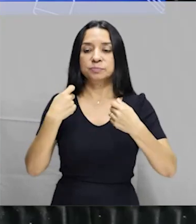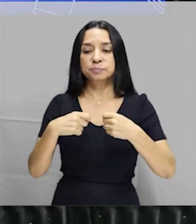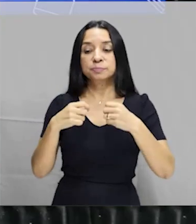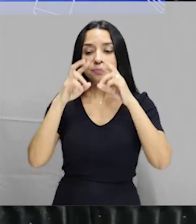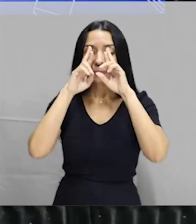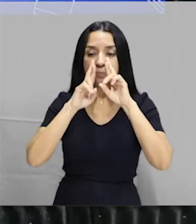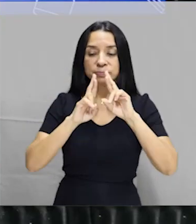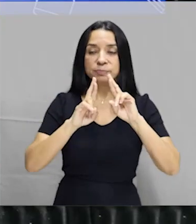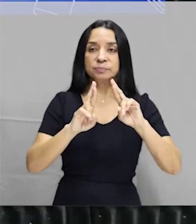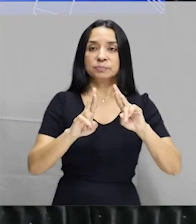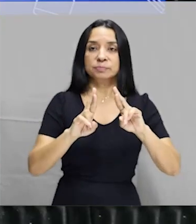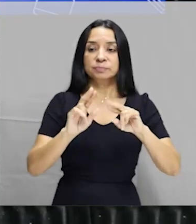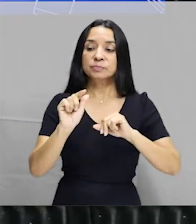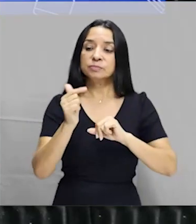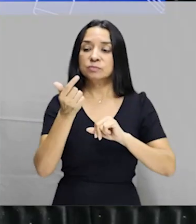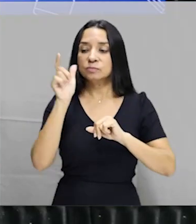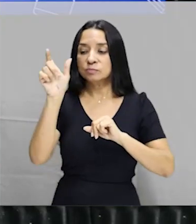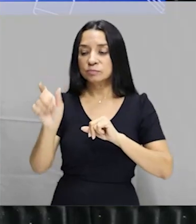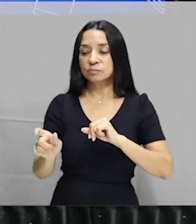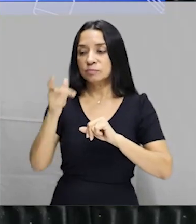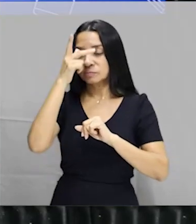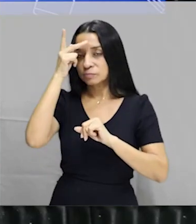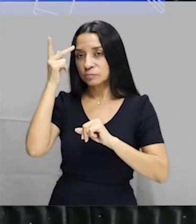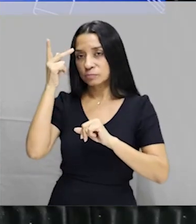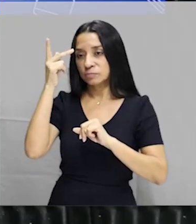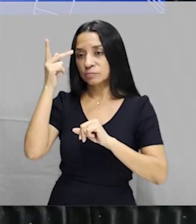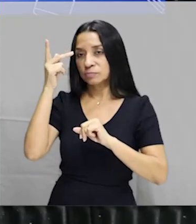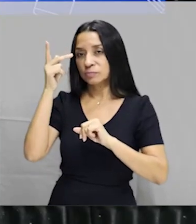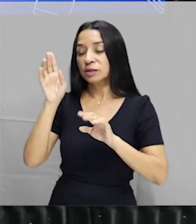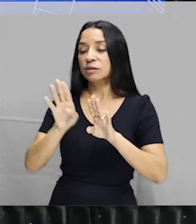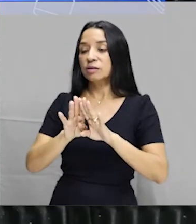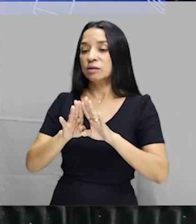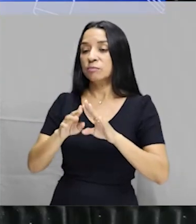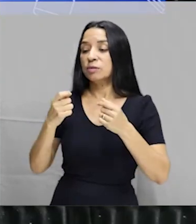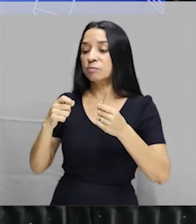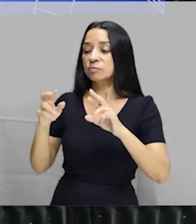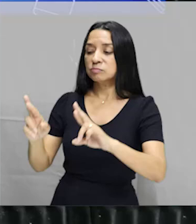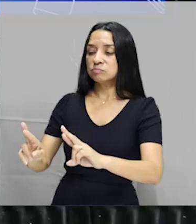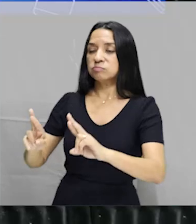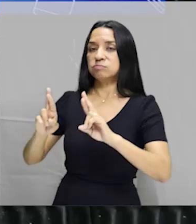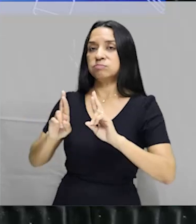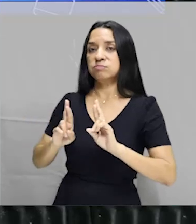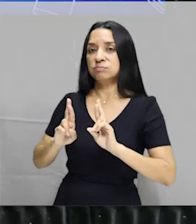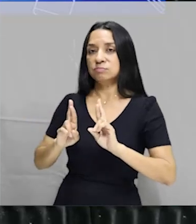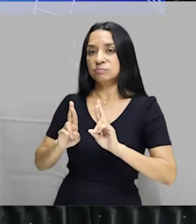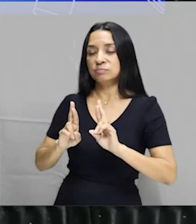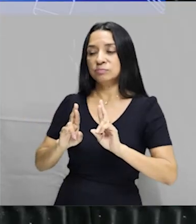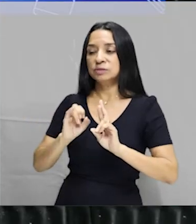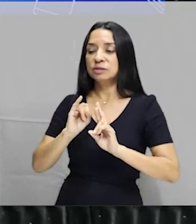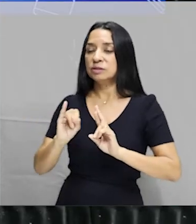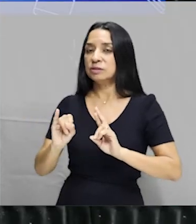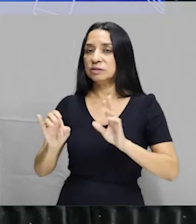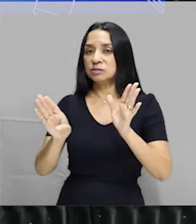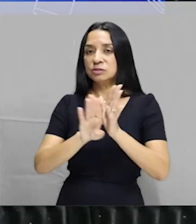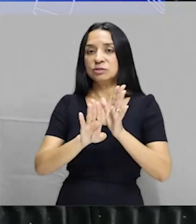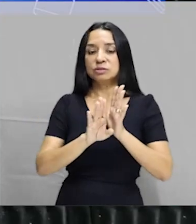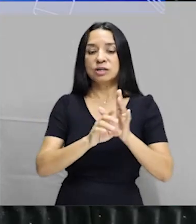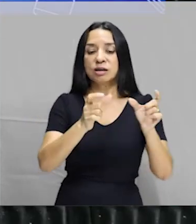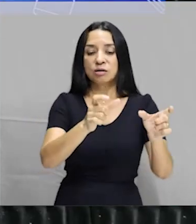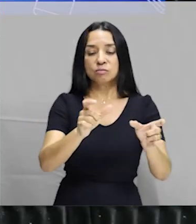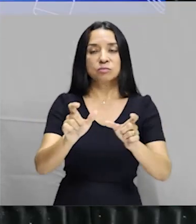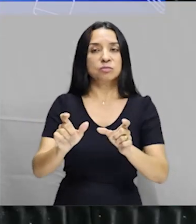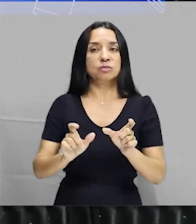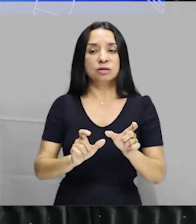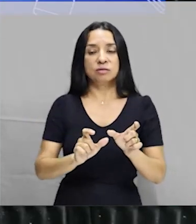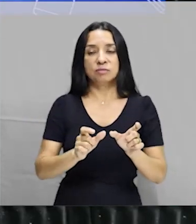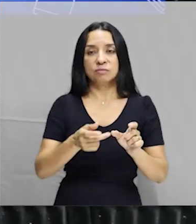respeitar o meu próximo para ser respeitado. Se você chega num determinado local, você vai falar na tua escola, você